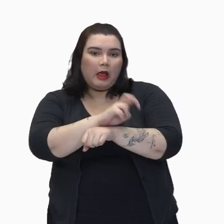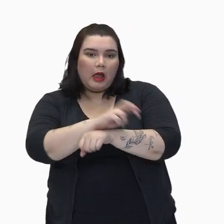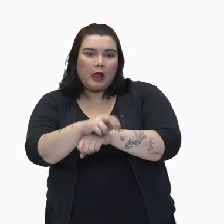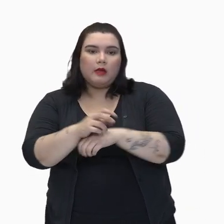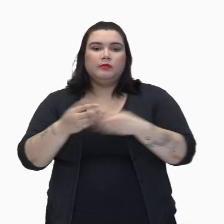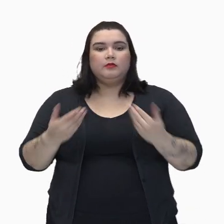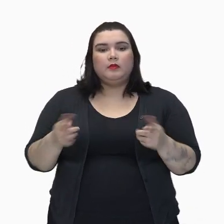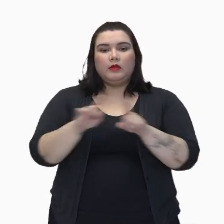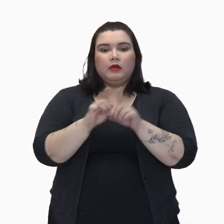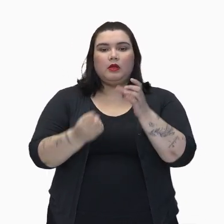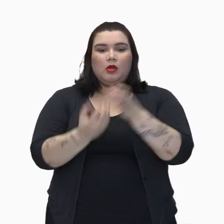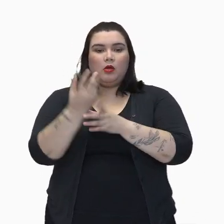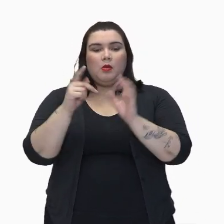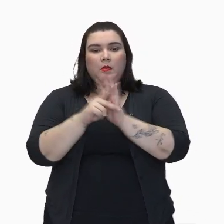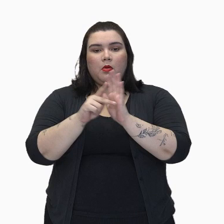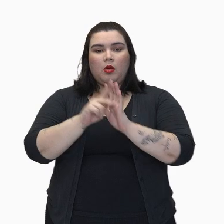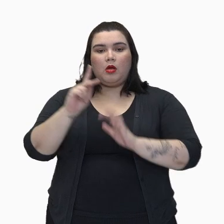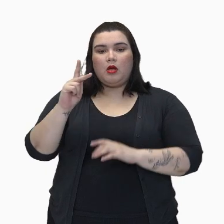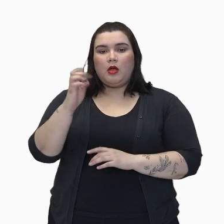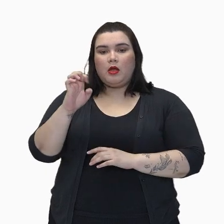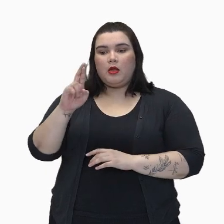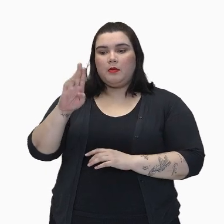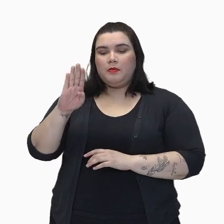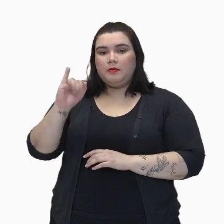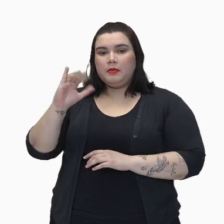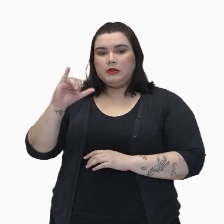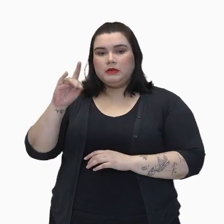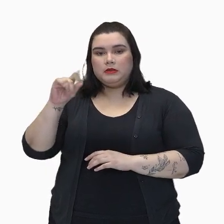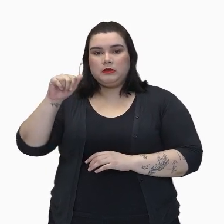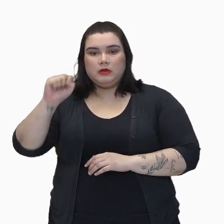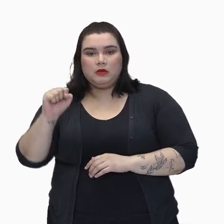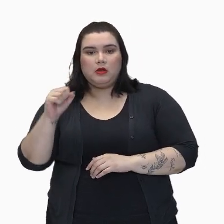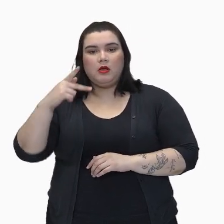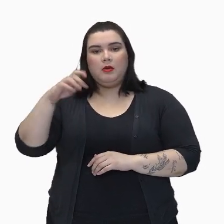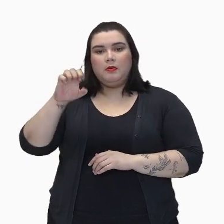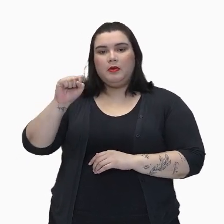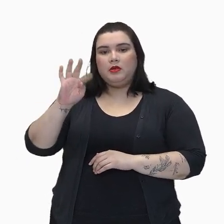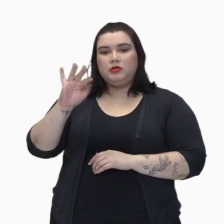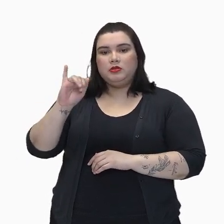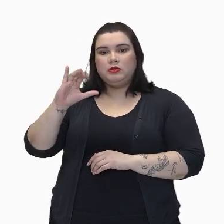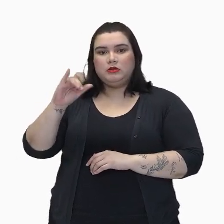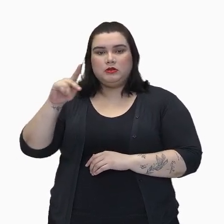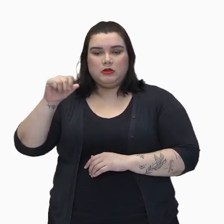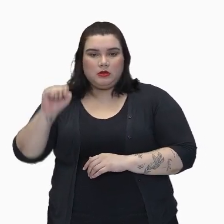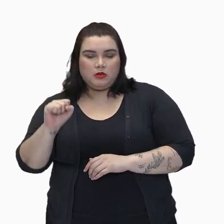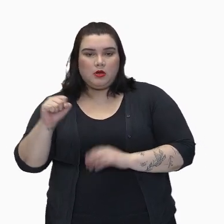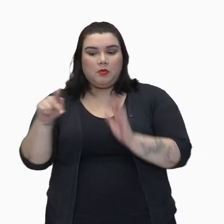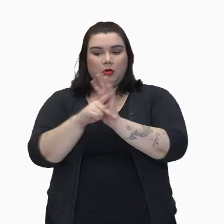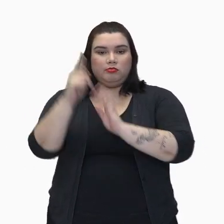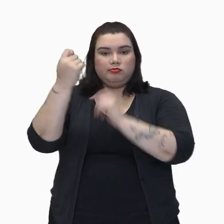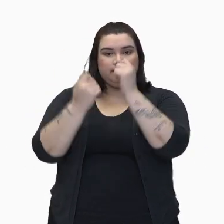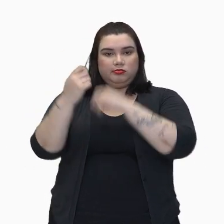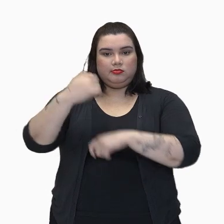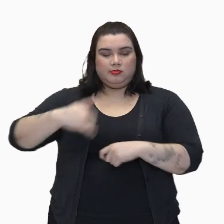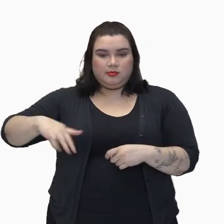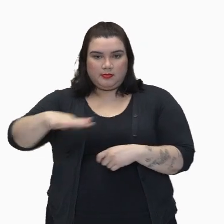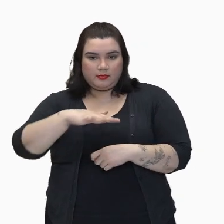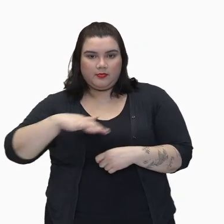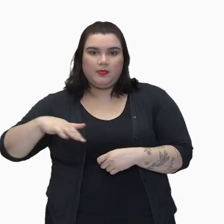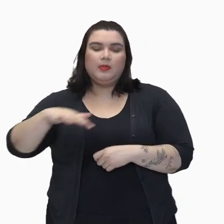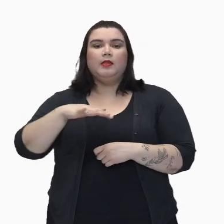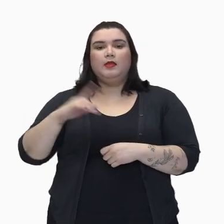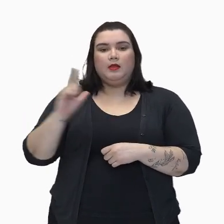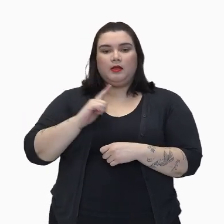na formulação de herbicidas e pesticidas, ou seja, também nessa indústria aí de herbicidas